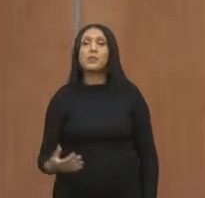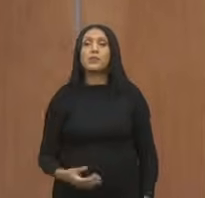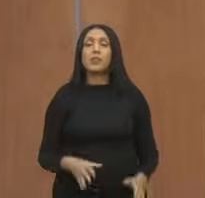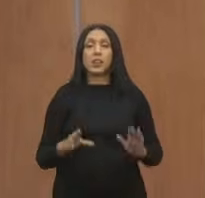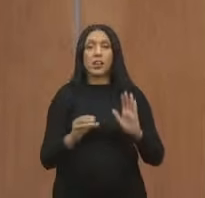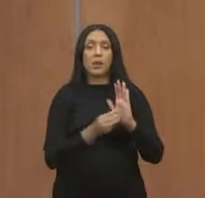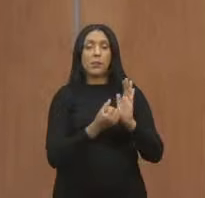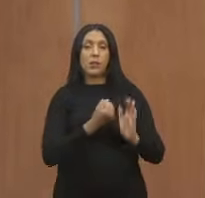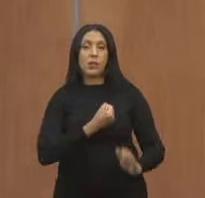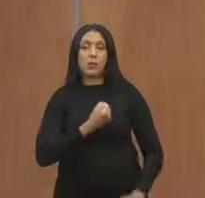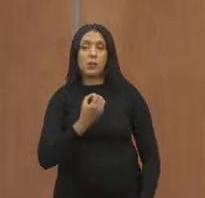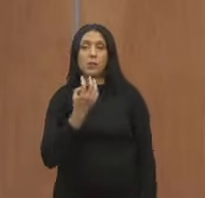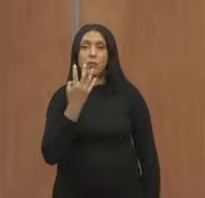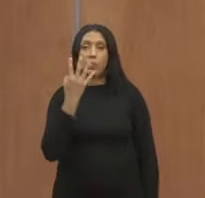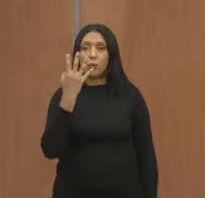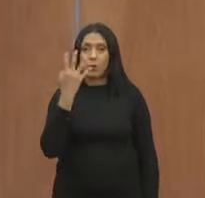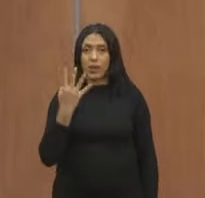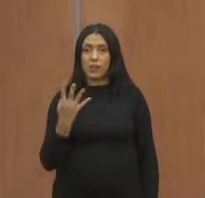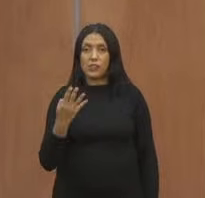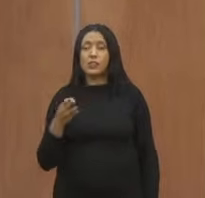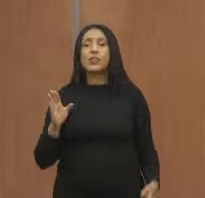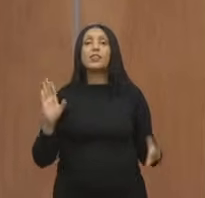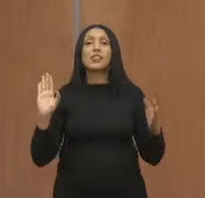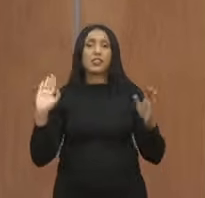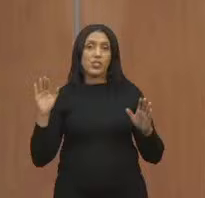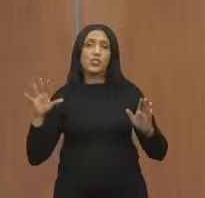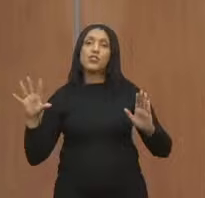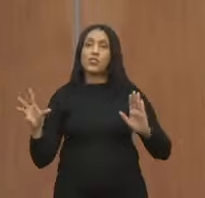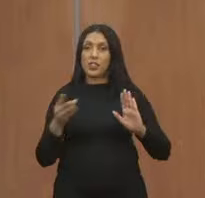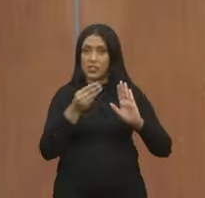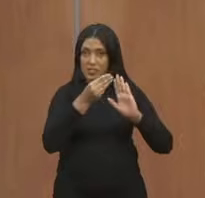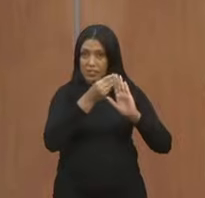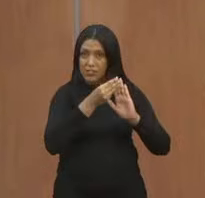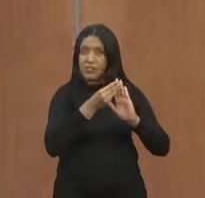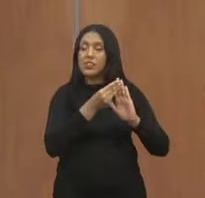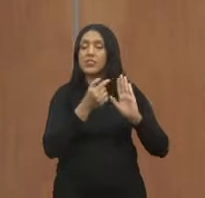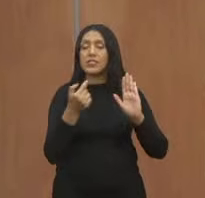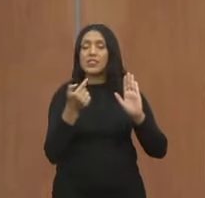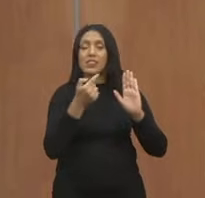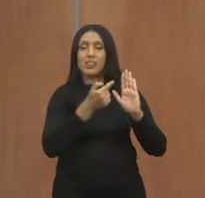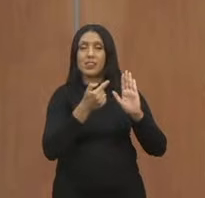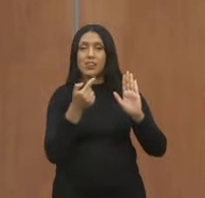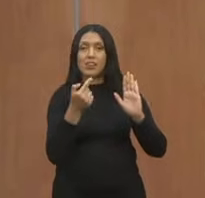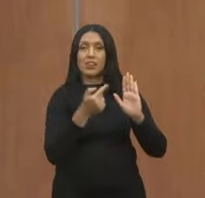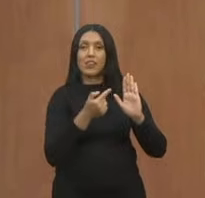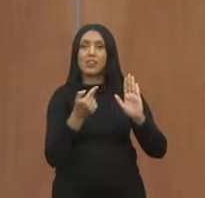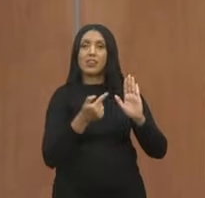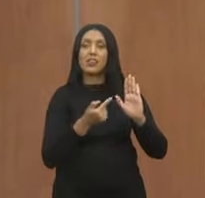4, previsto na dotação orçamentária de obras e instalações na ação